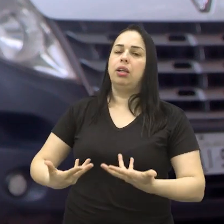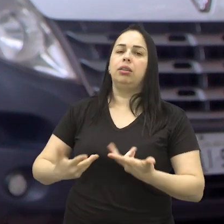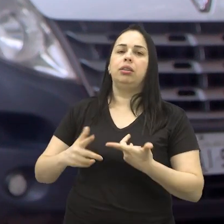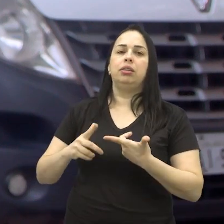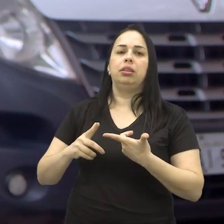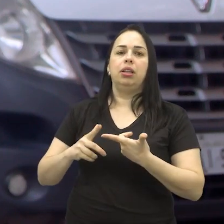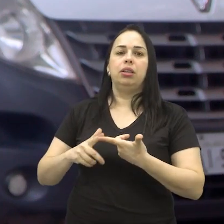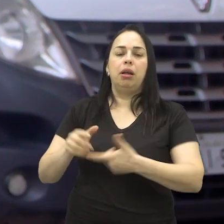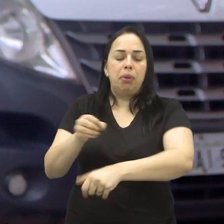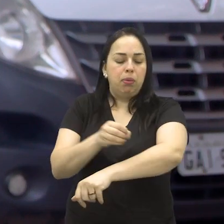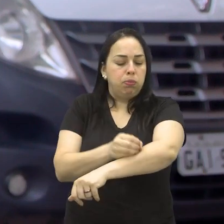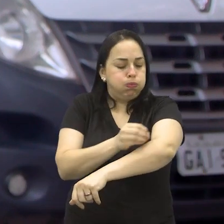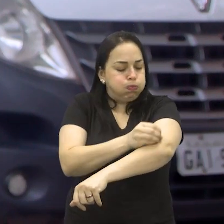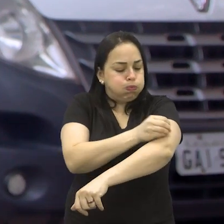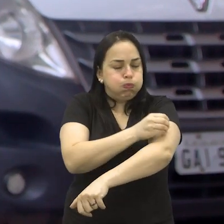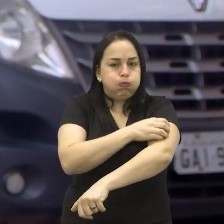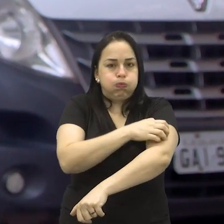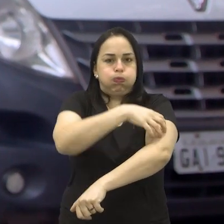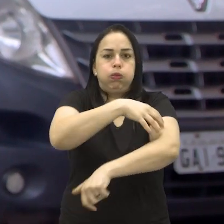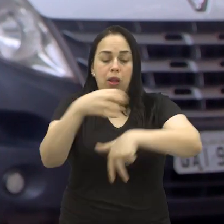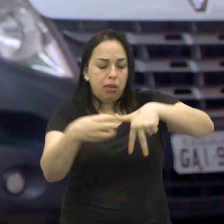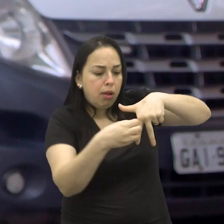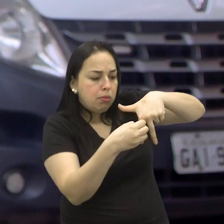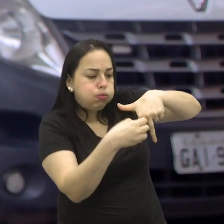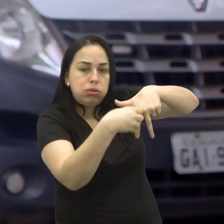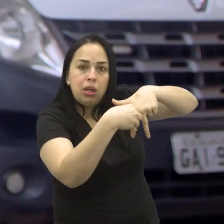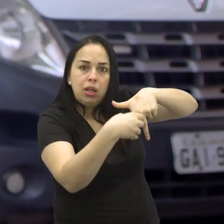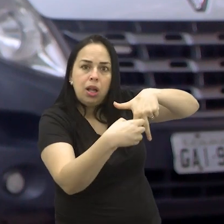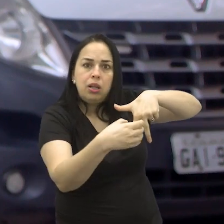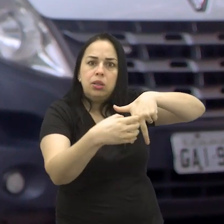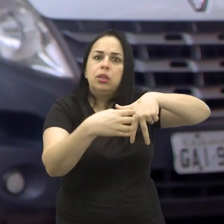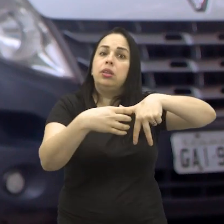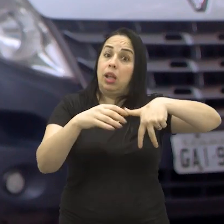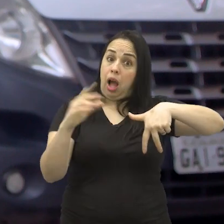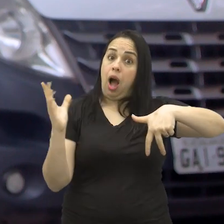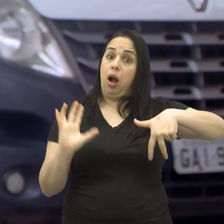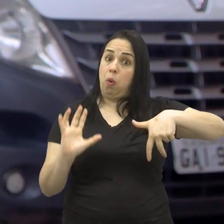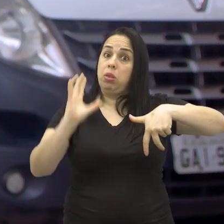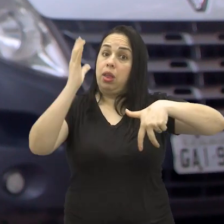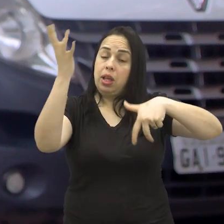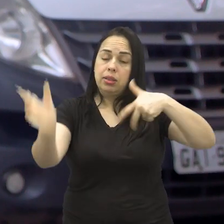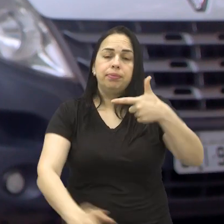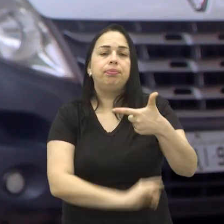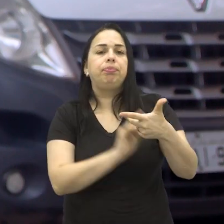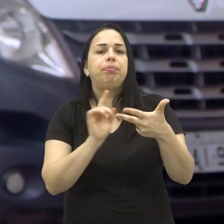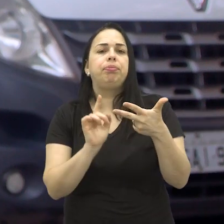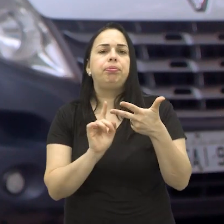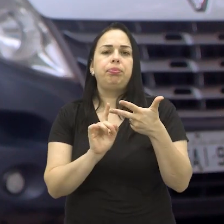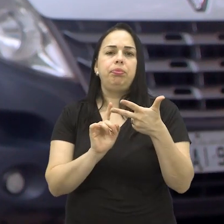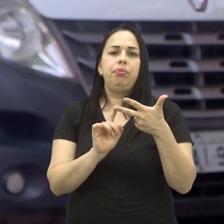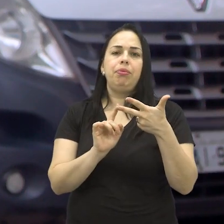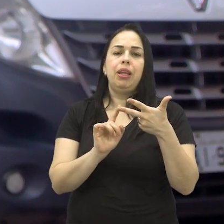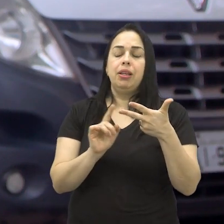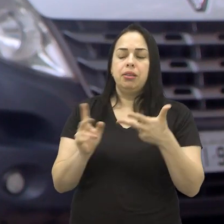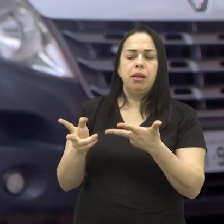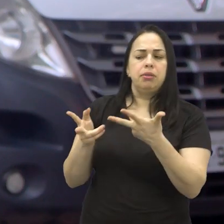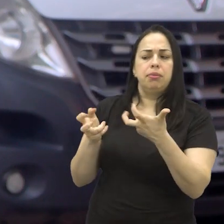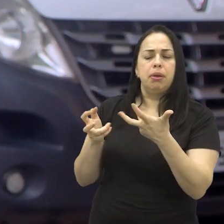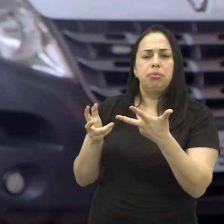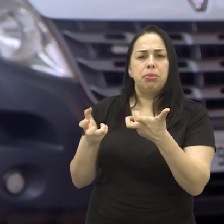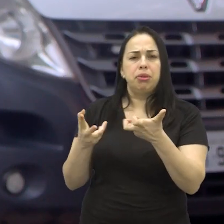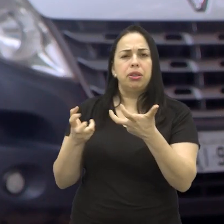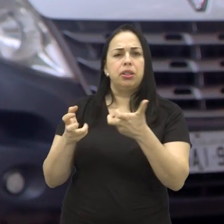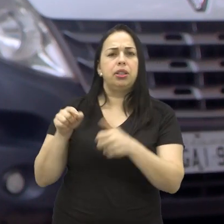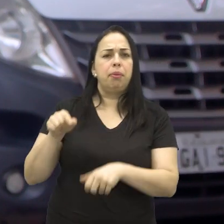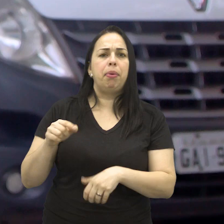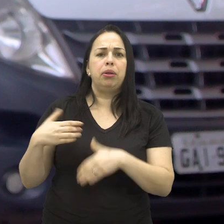exagerado, edemas, que são os inchaços nas pernas, inchaços nos braços, e são sinais,